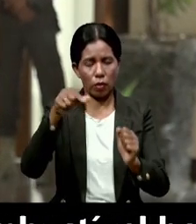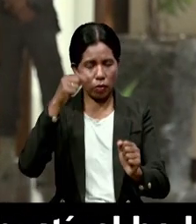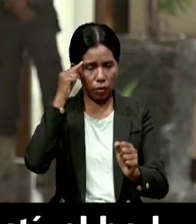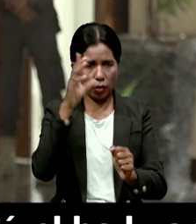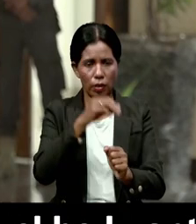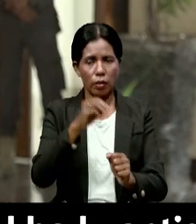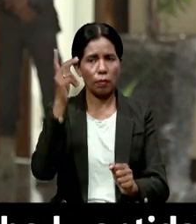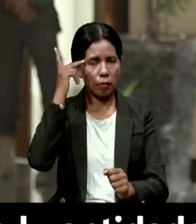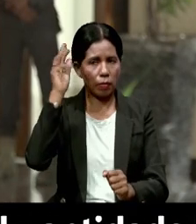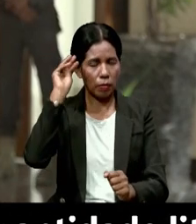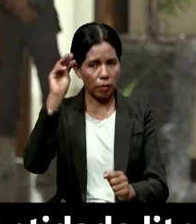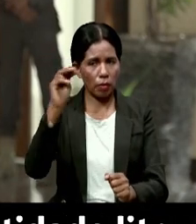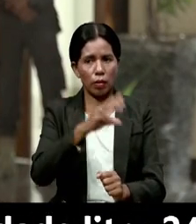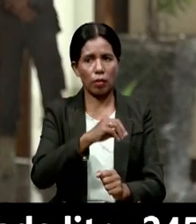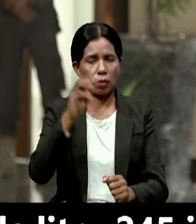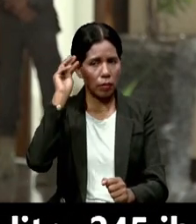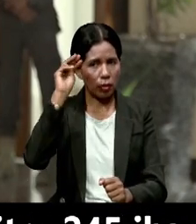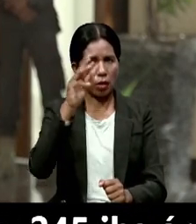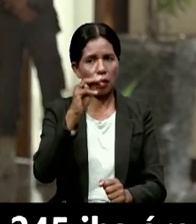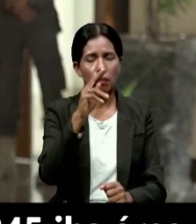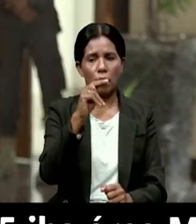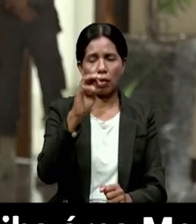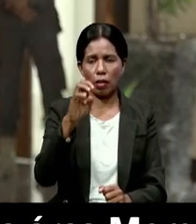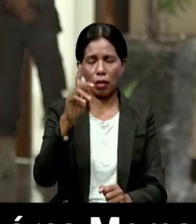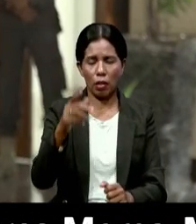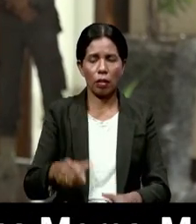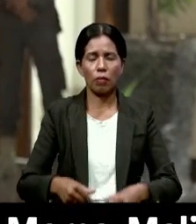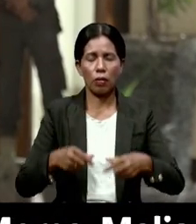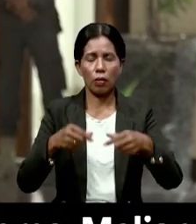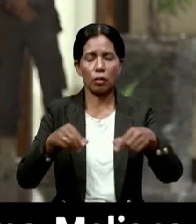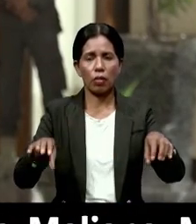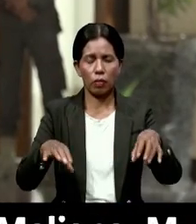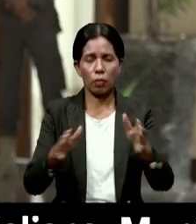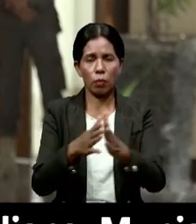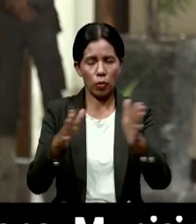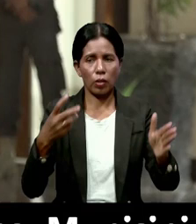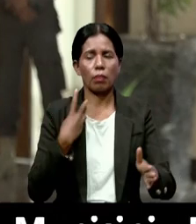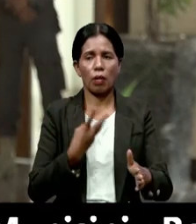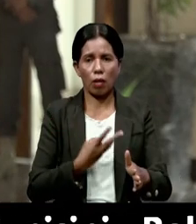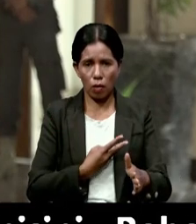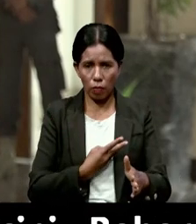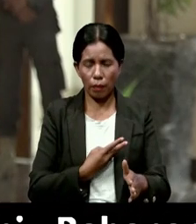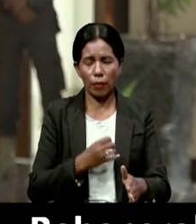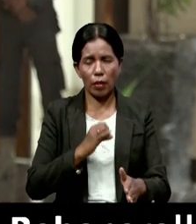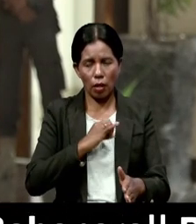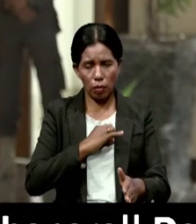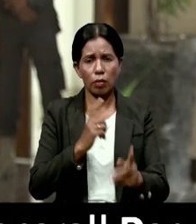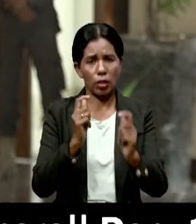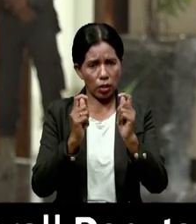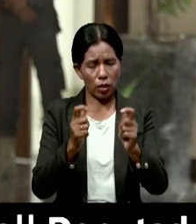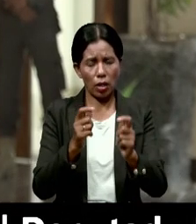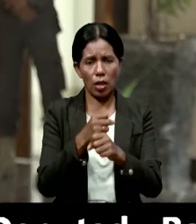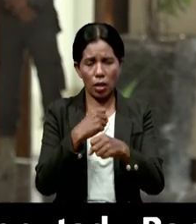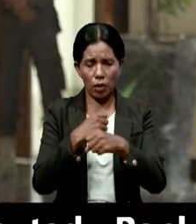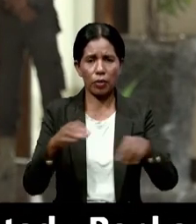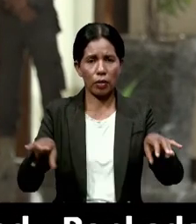Excelência Primeiro-Ministro, ao Ministro dos Negócios Estrangeiros, foi na canar bote de Nebahau. Ao 70, halao, canar